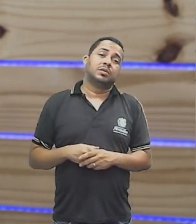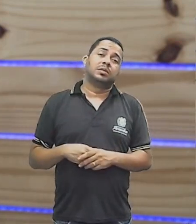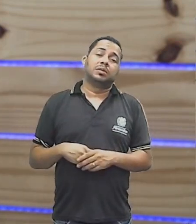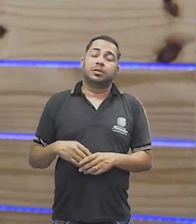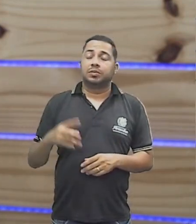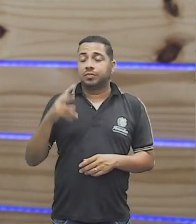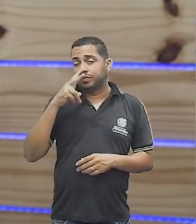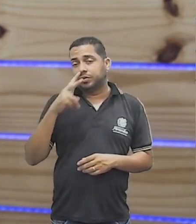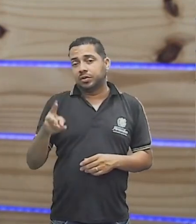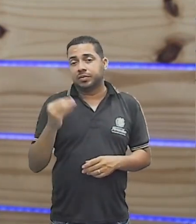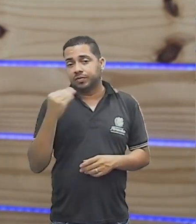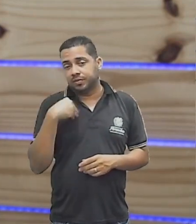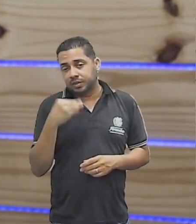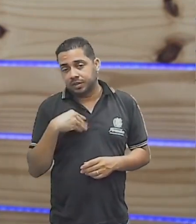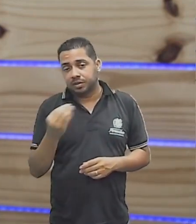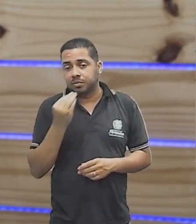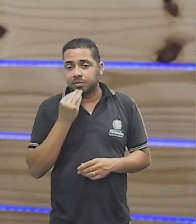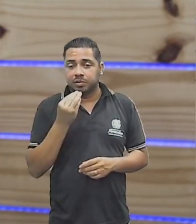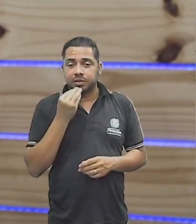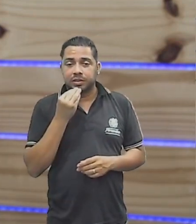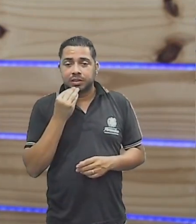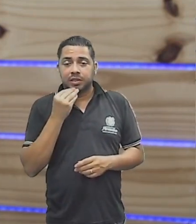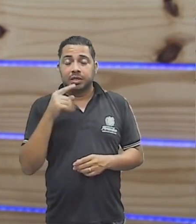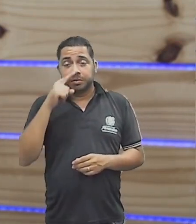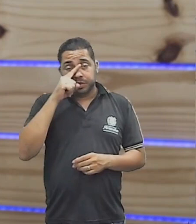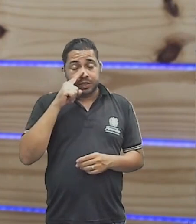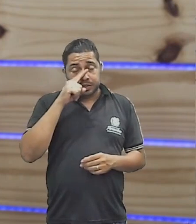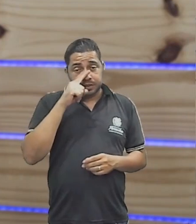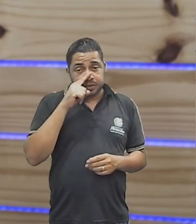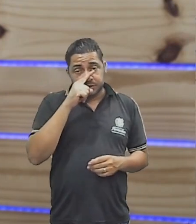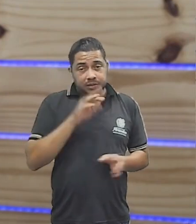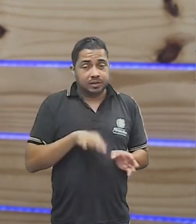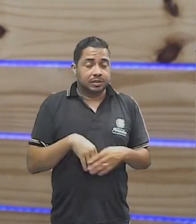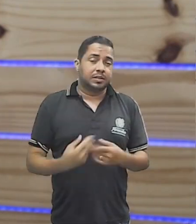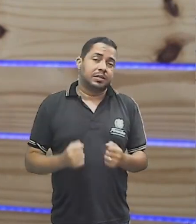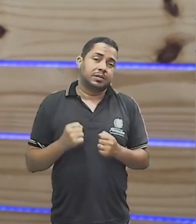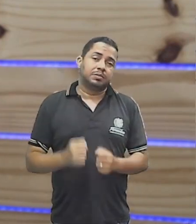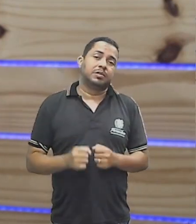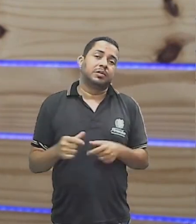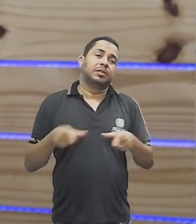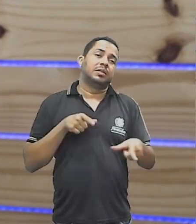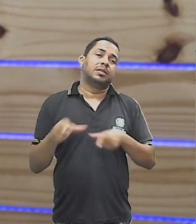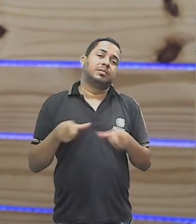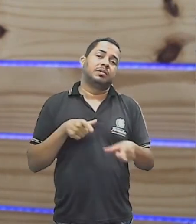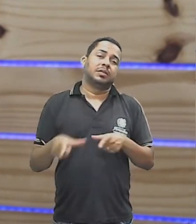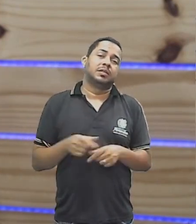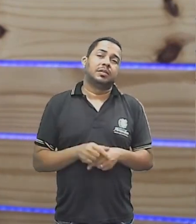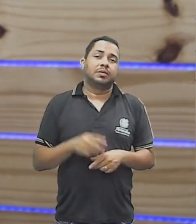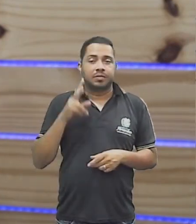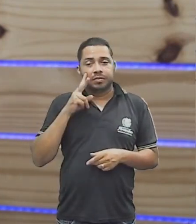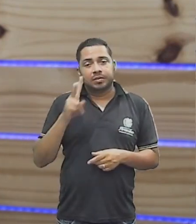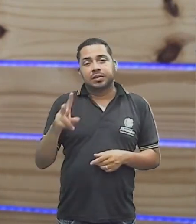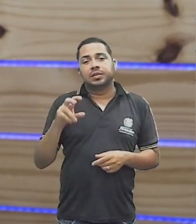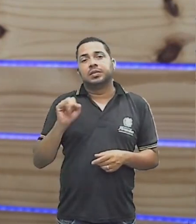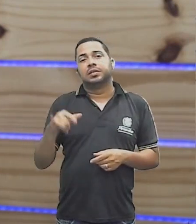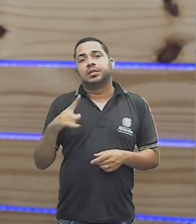fortalezas, as fraquezas, as oportunidades e ameaças, e assim eu posso trabalhar e ver se eu